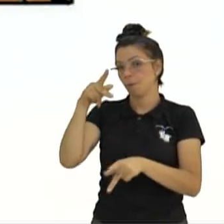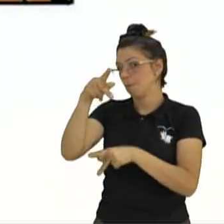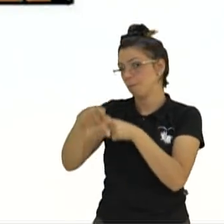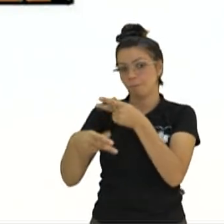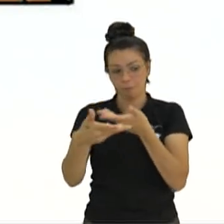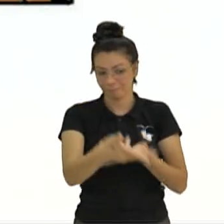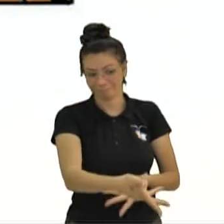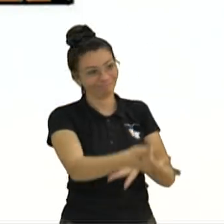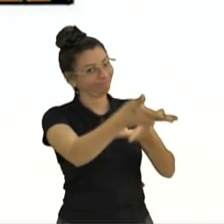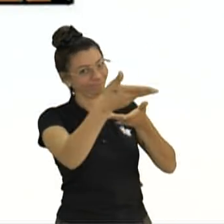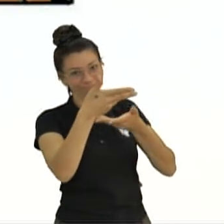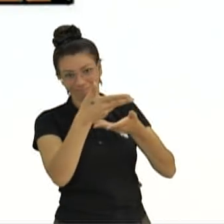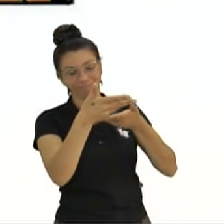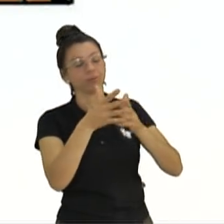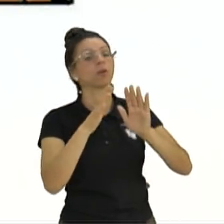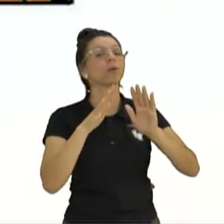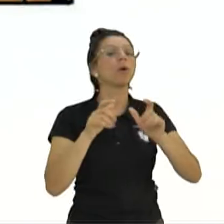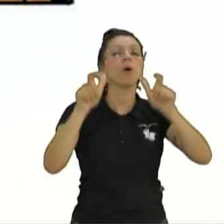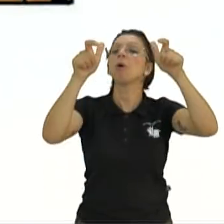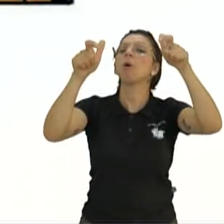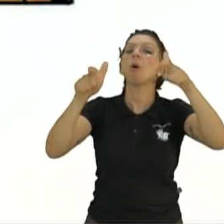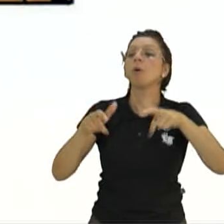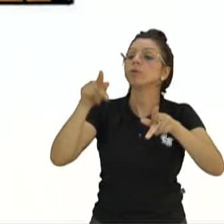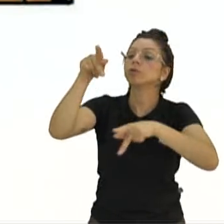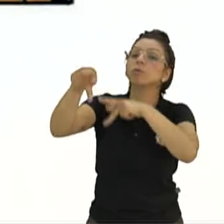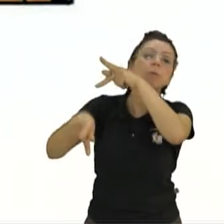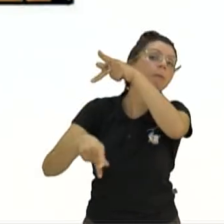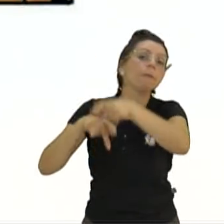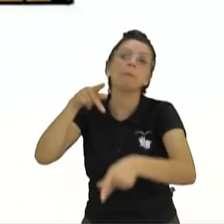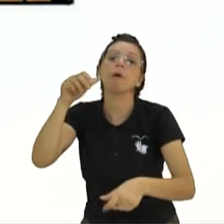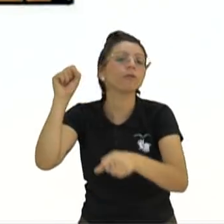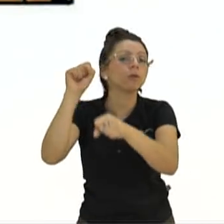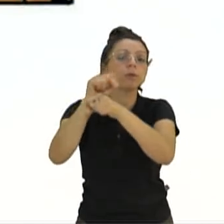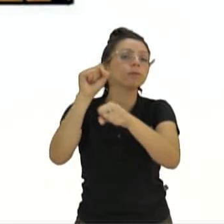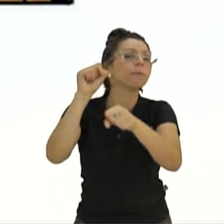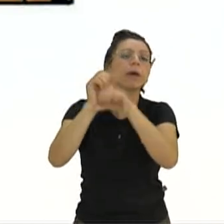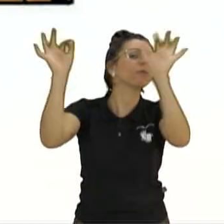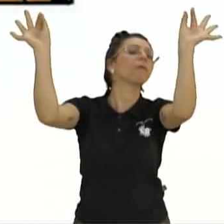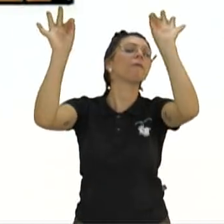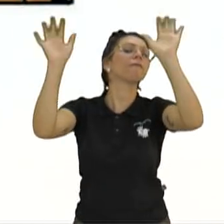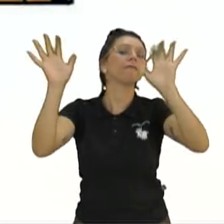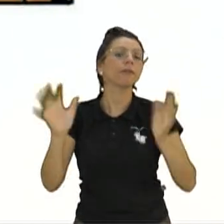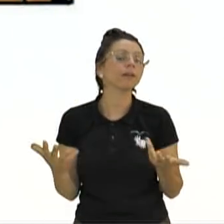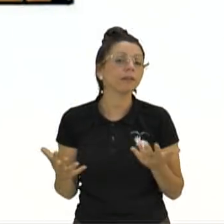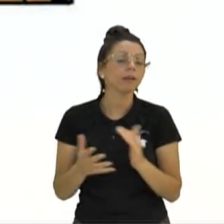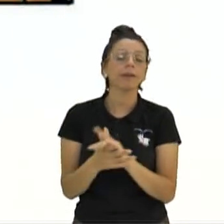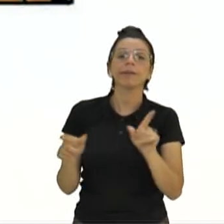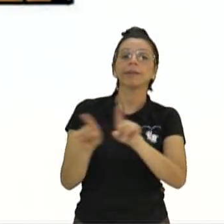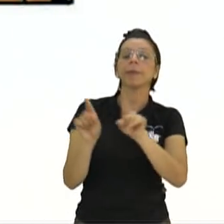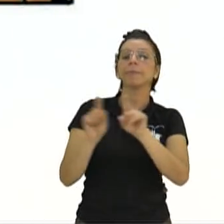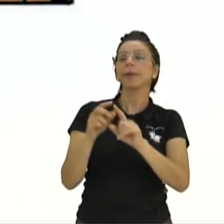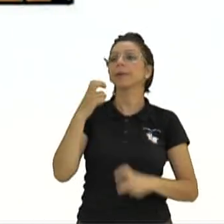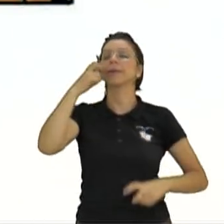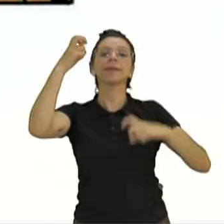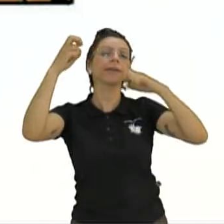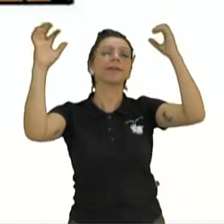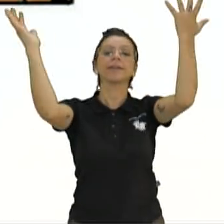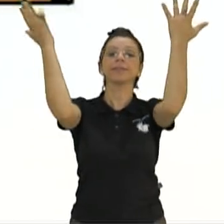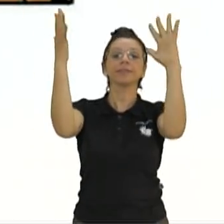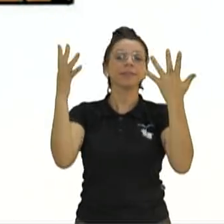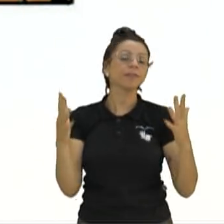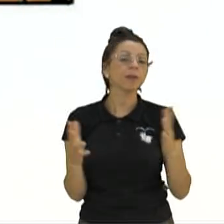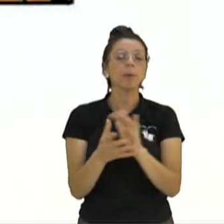ele esperava. Onde está o meu povo que não me espera com festa? Onde estão os gritos de alegria por seu rei